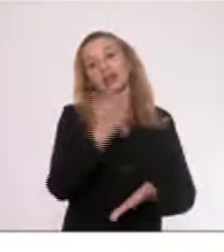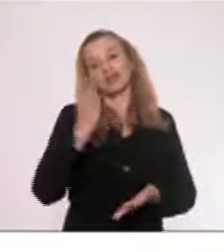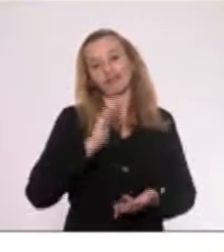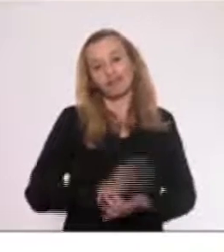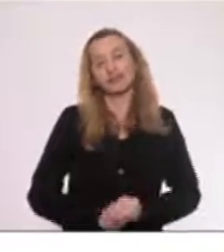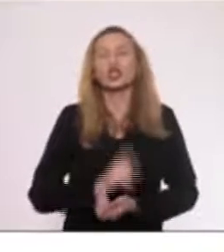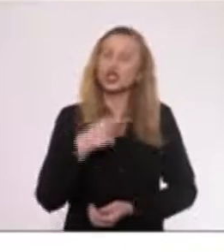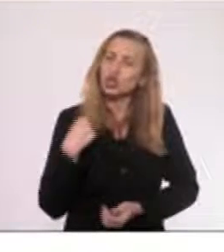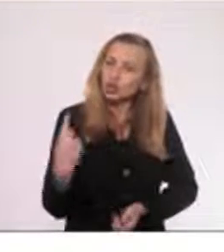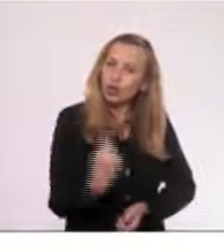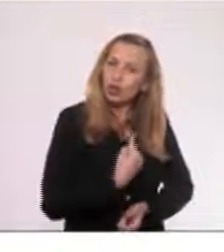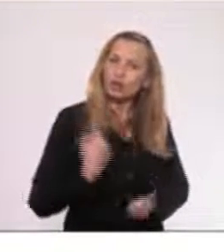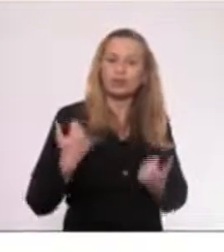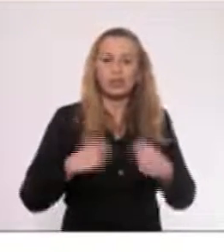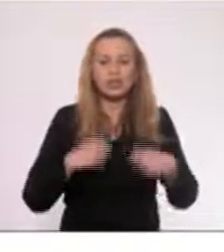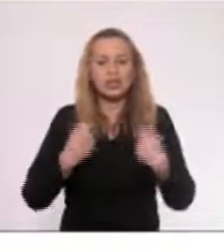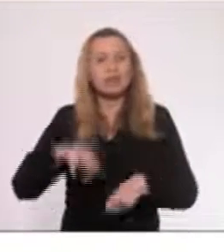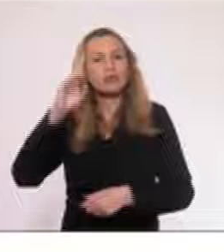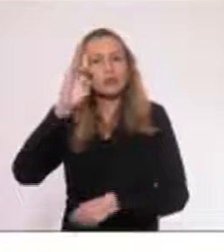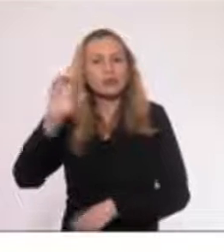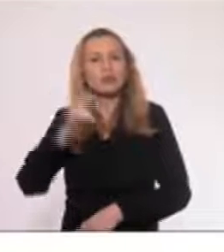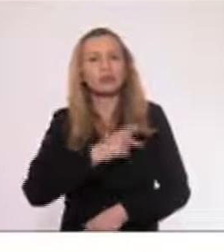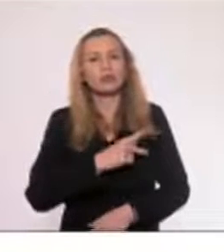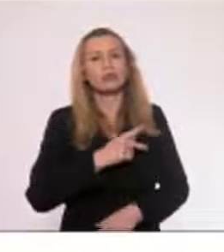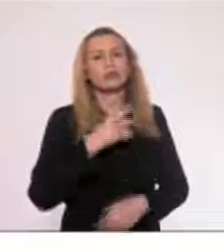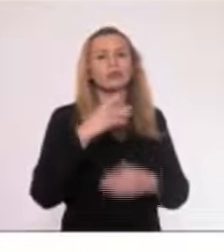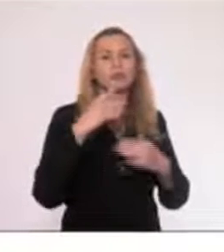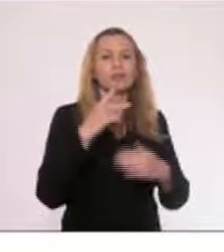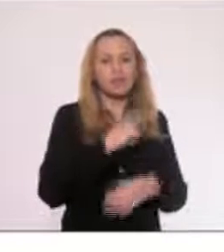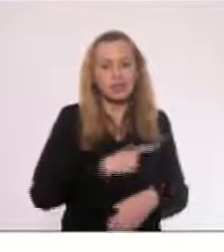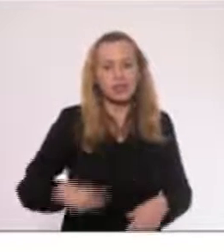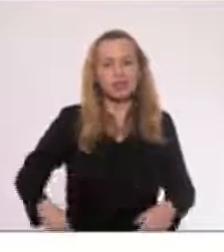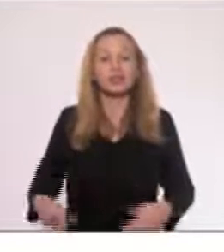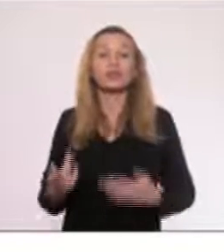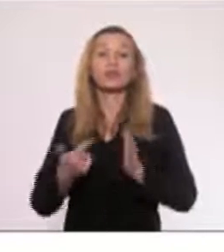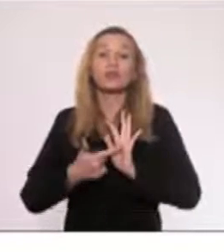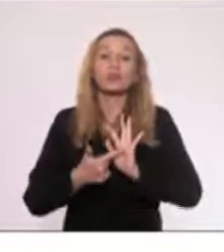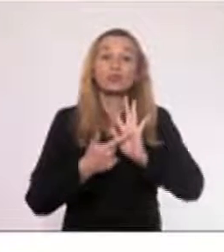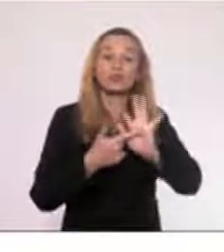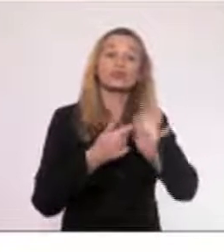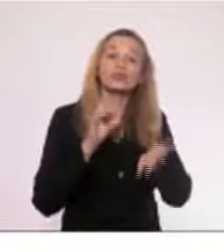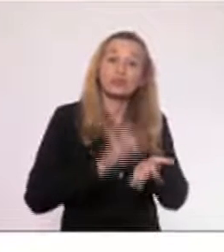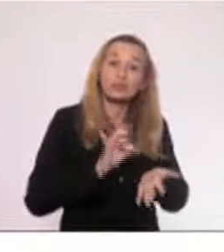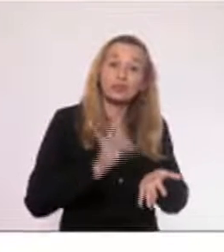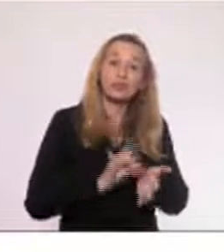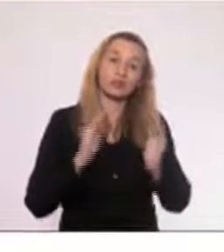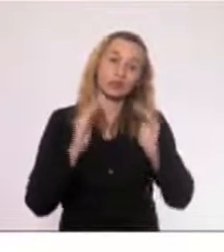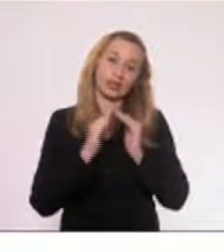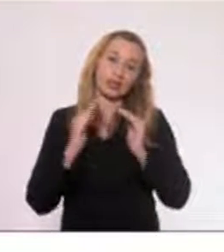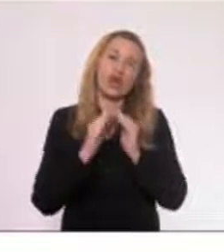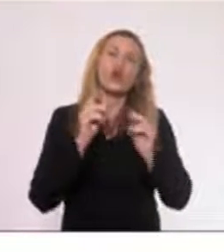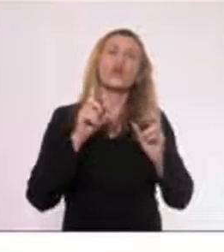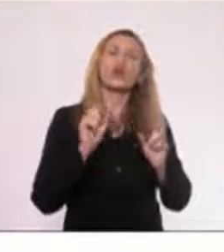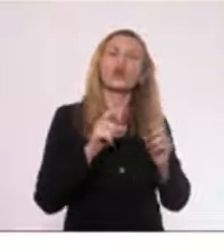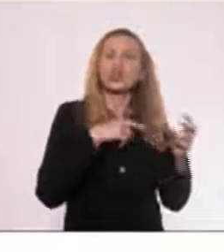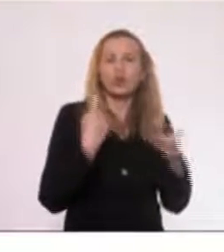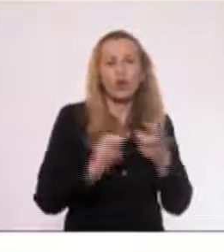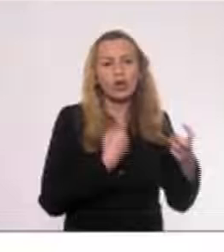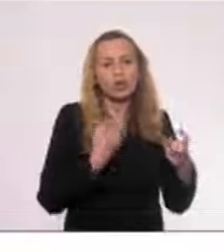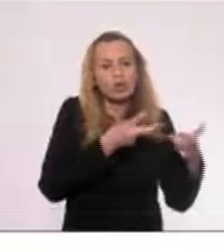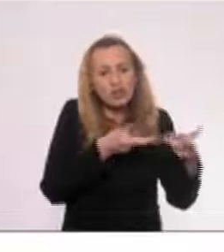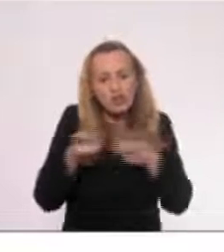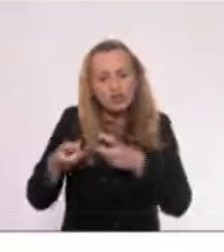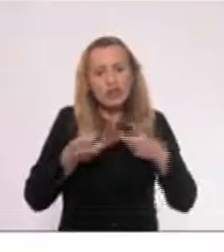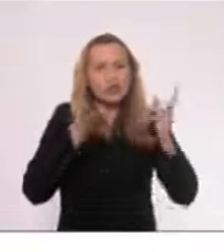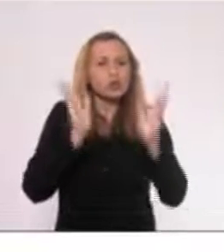Nós precisamos, senhor presidente, trazer a verdade para essa casa. O que observamos na sessão de